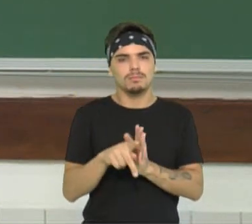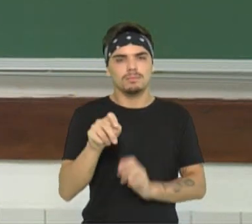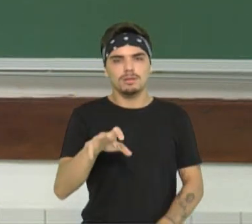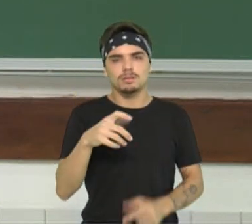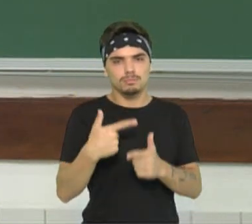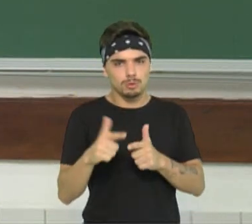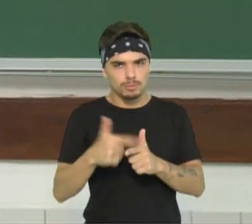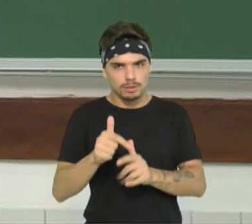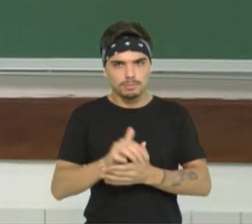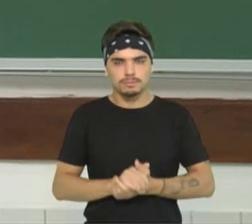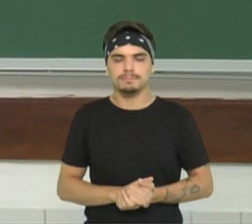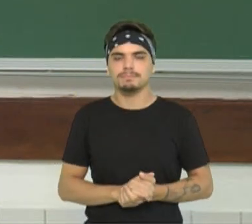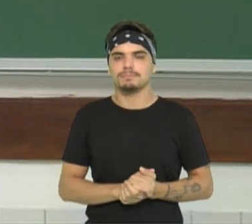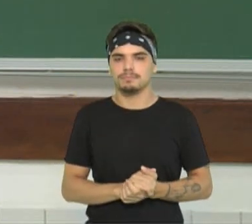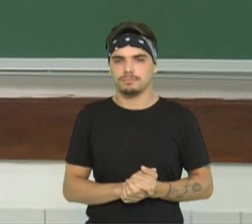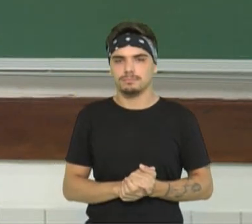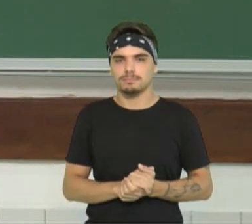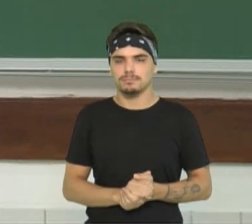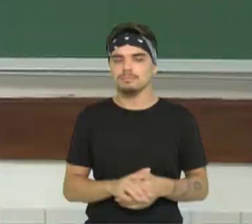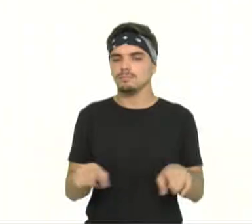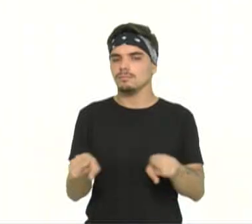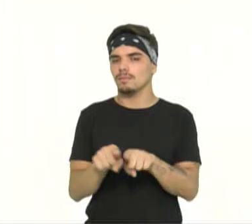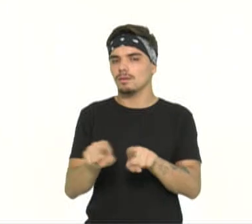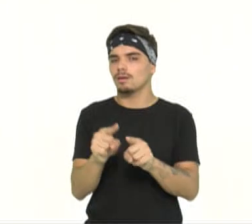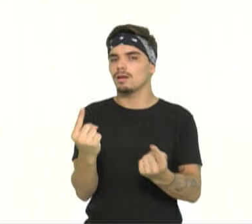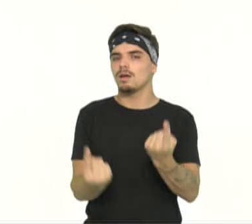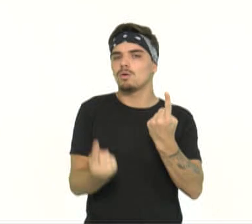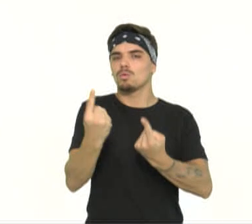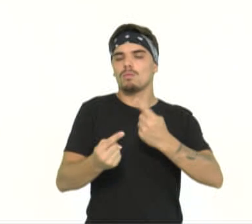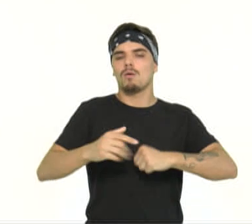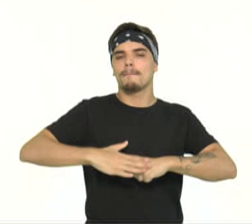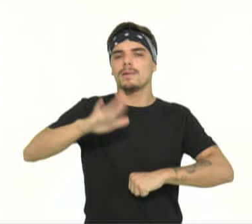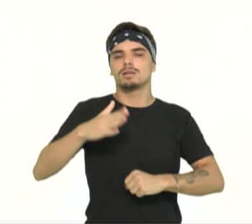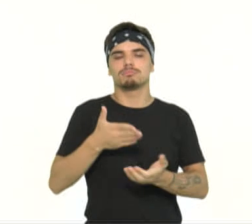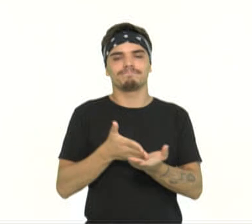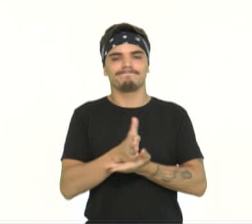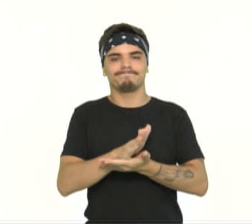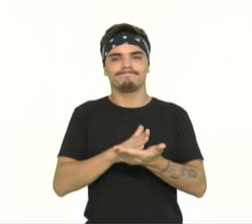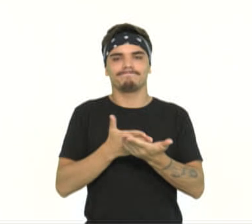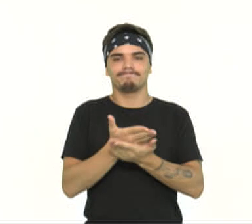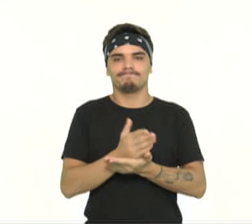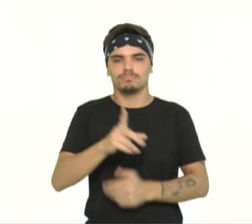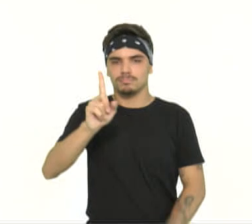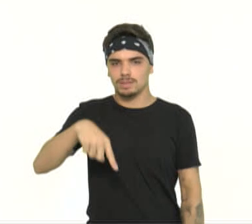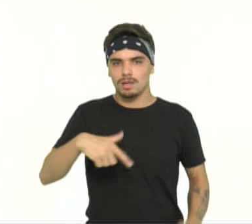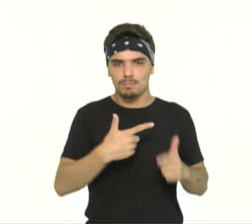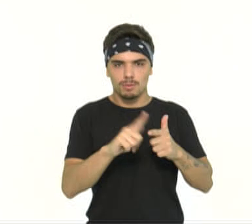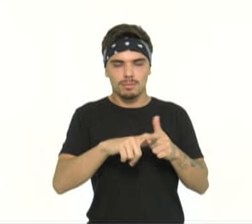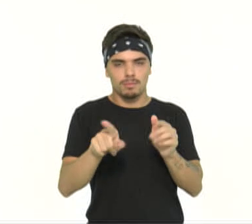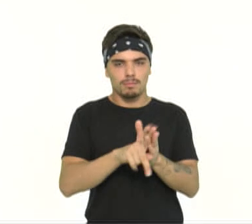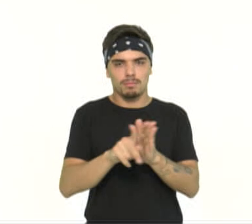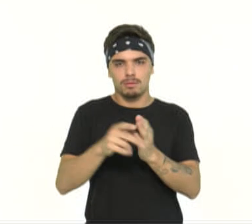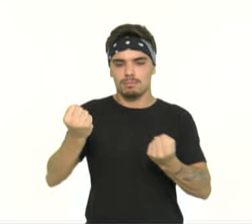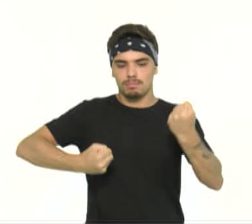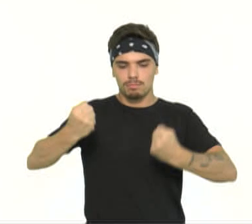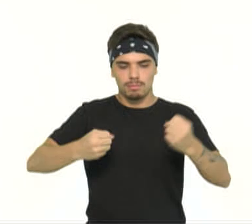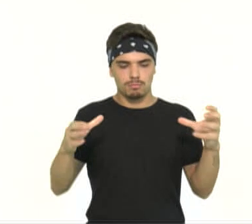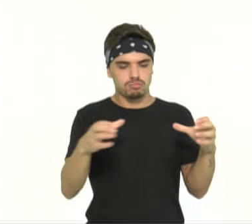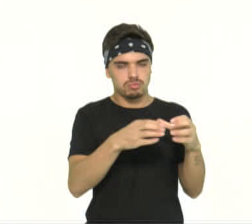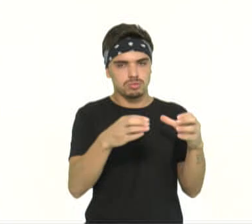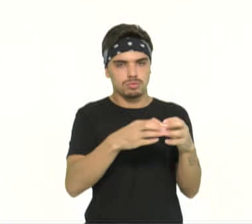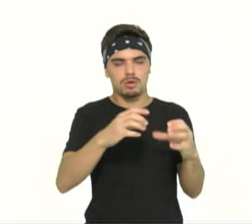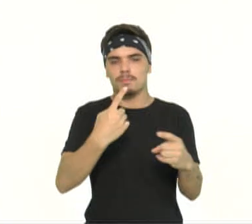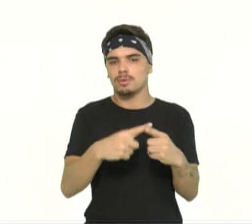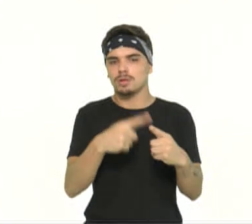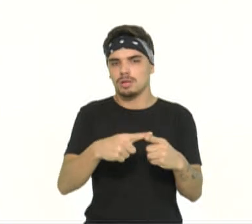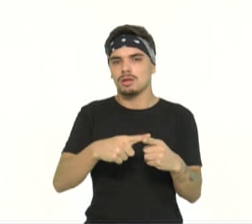problemas? Ainda, qual deles mais te incomoda? É o problema do transporte coletivo?